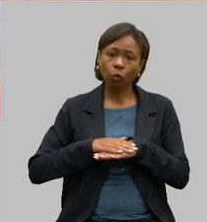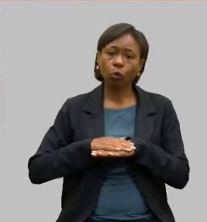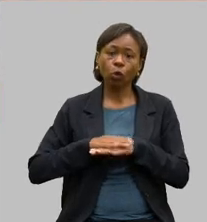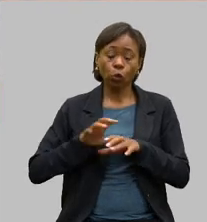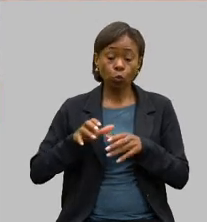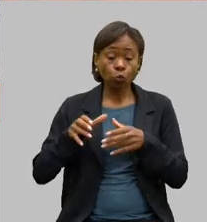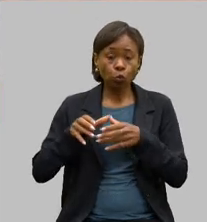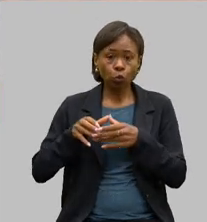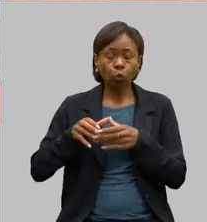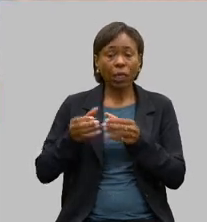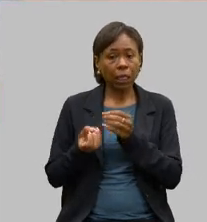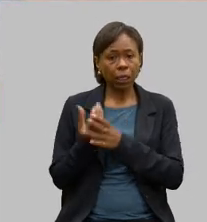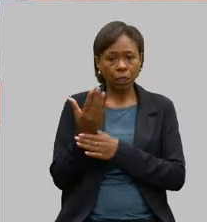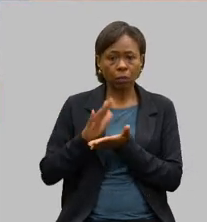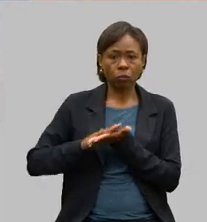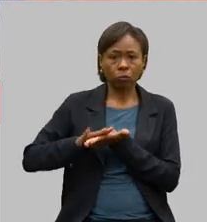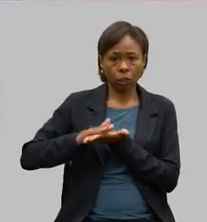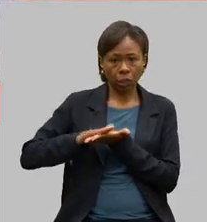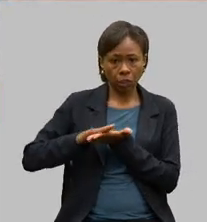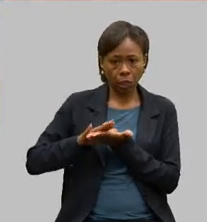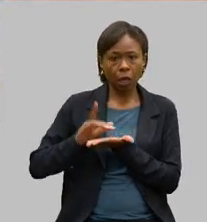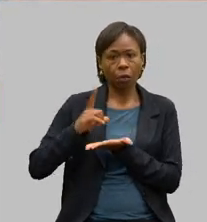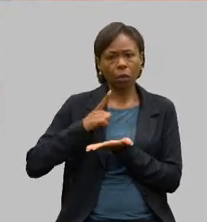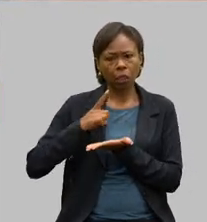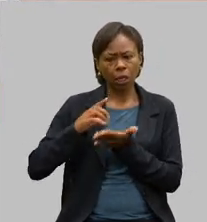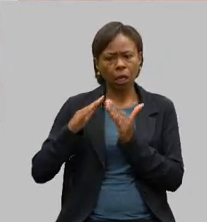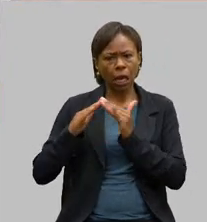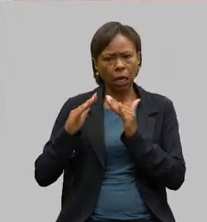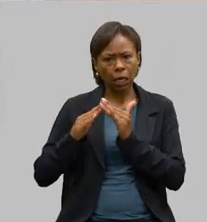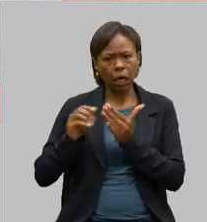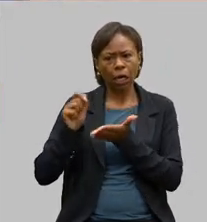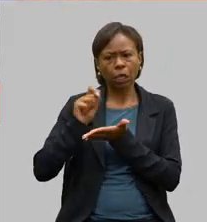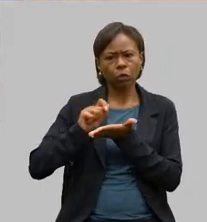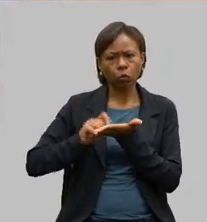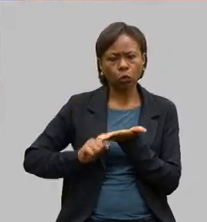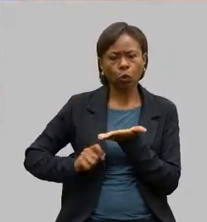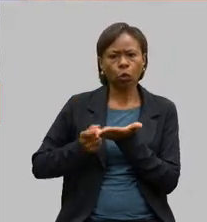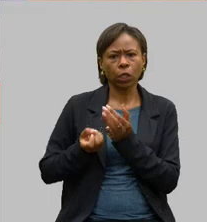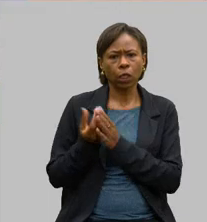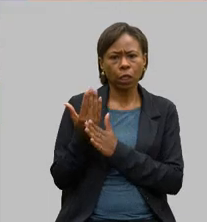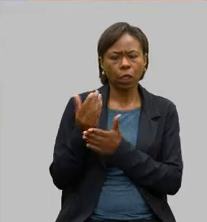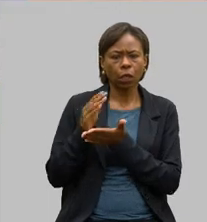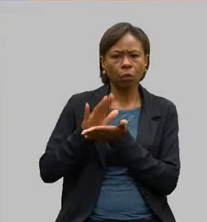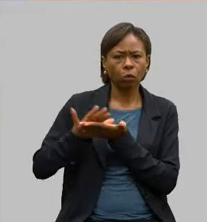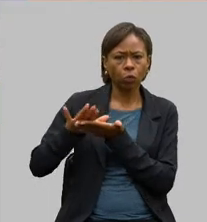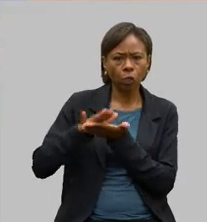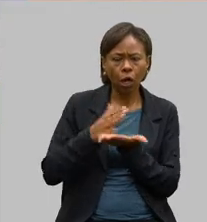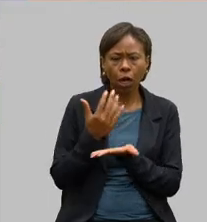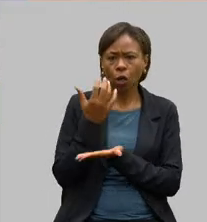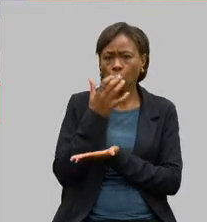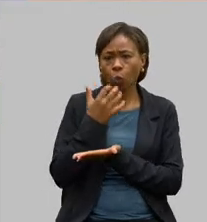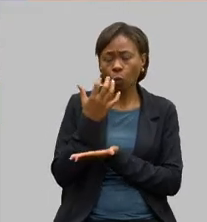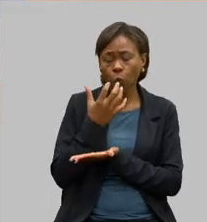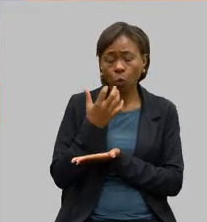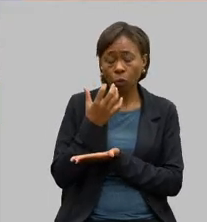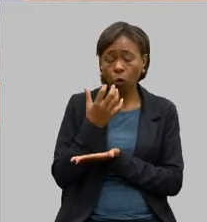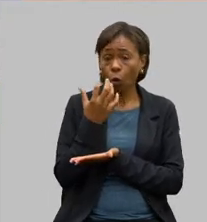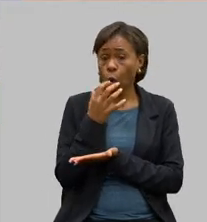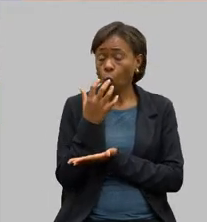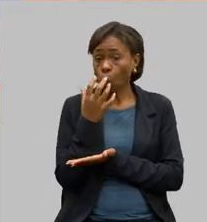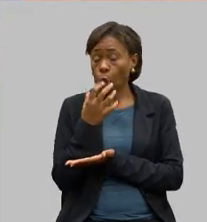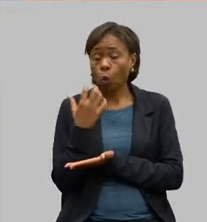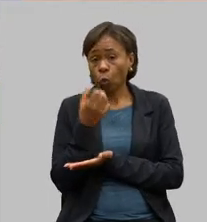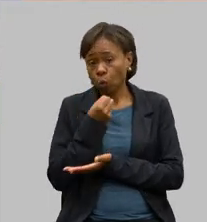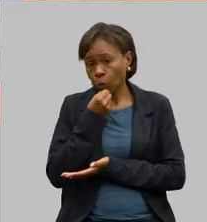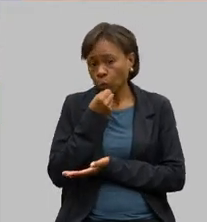né os as que tem as casas os compositores os os nossos músicos instrumentistas Então eu tenho uma